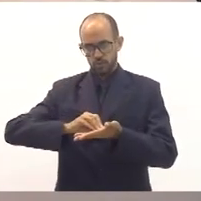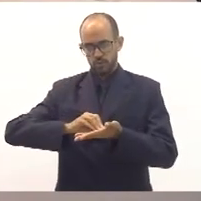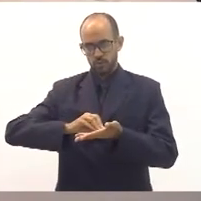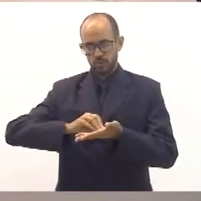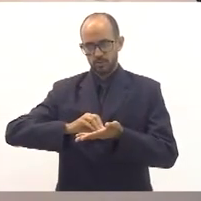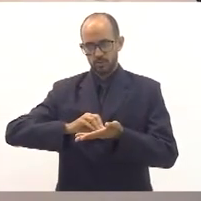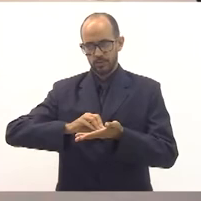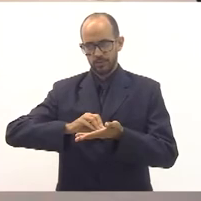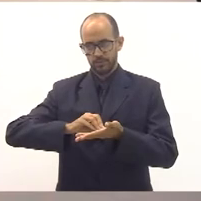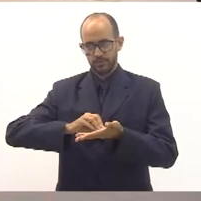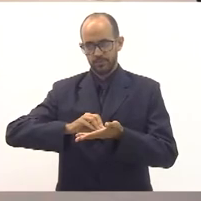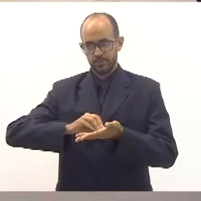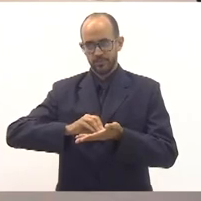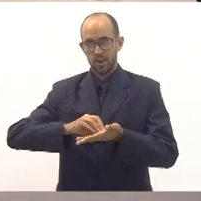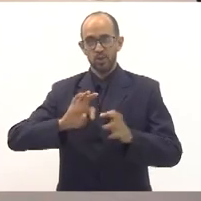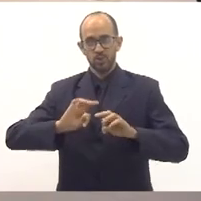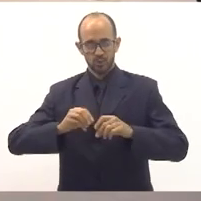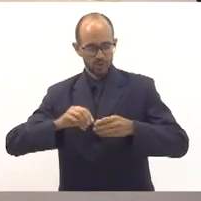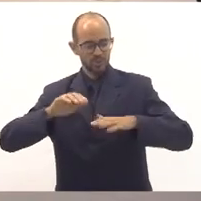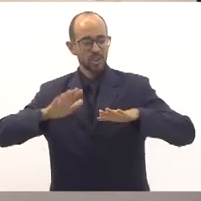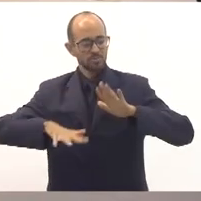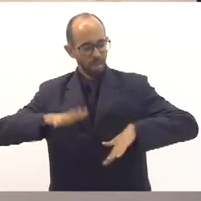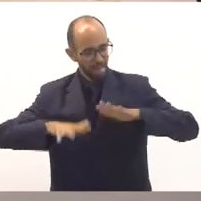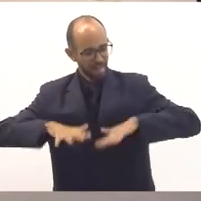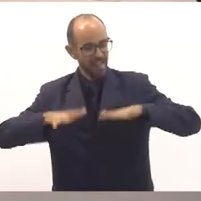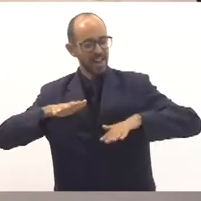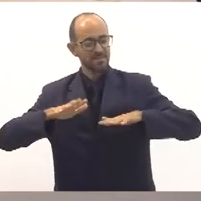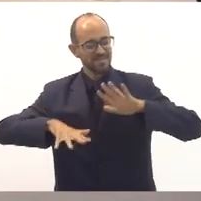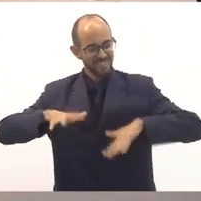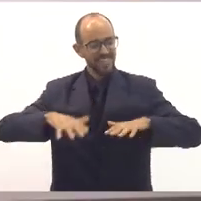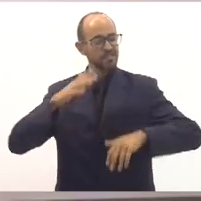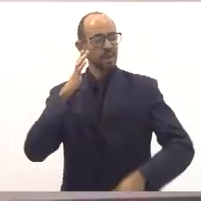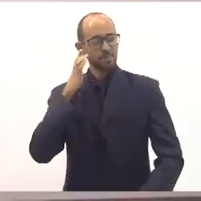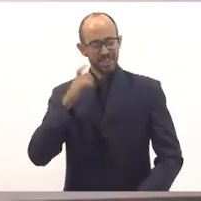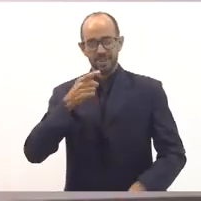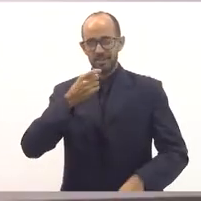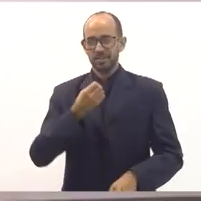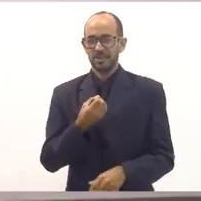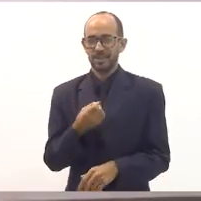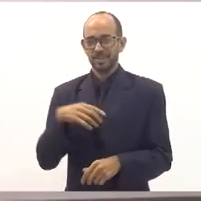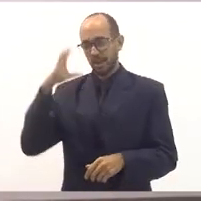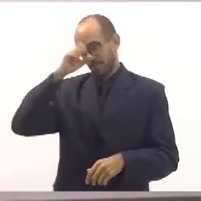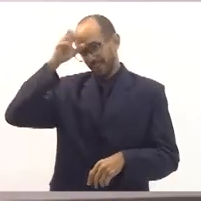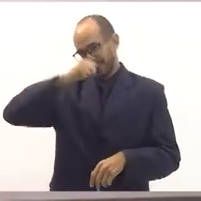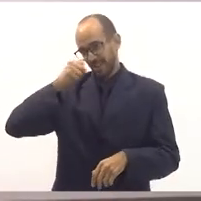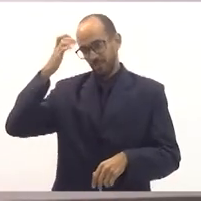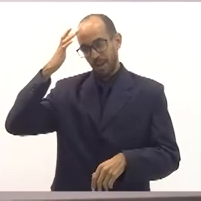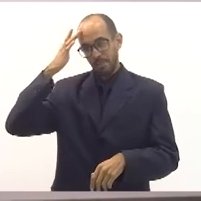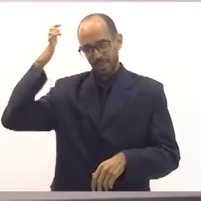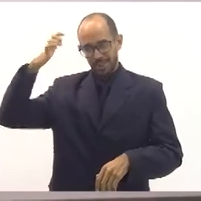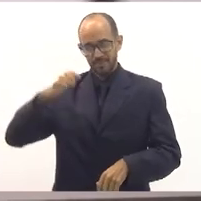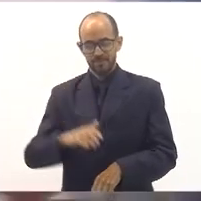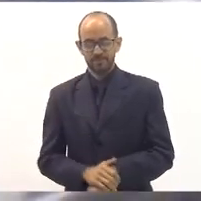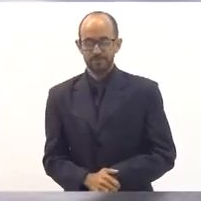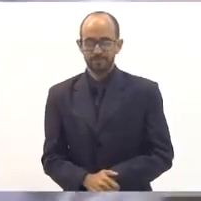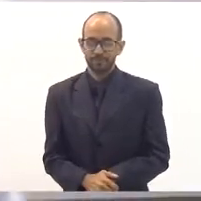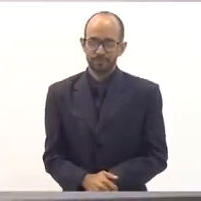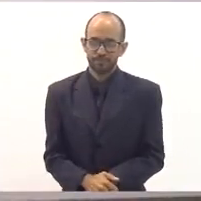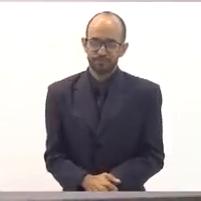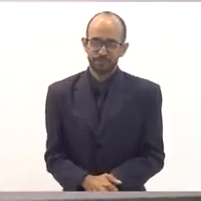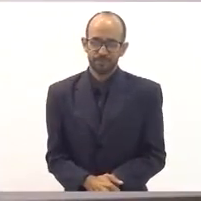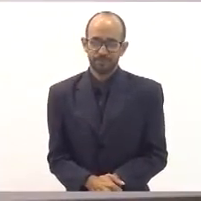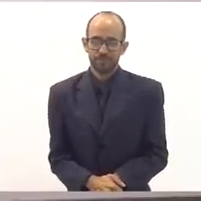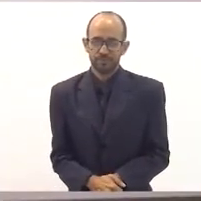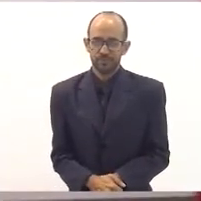chave de ouro né todo mundo batucando aqui já aprendemos para amanhã astrof aqui o refrão ainda